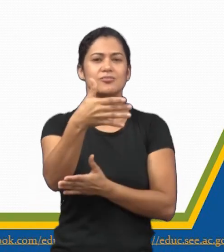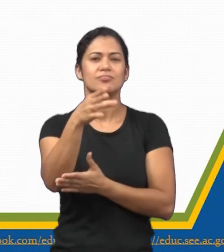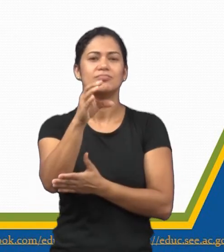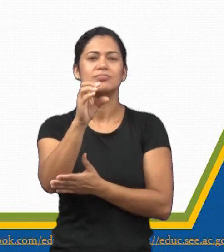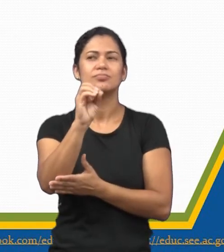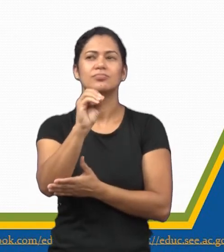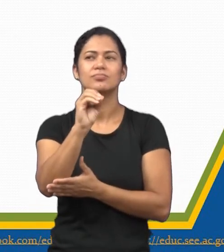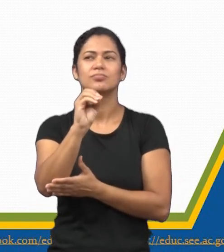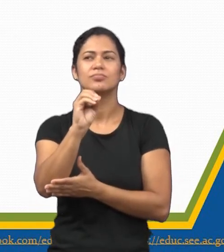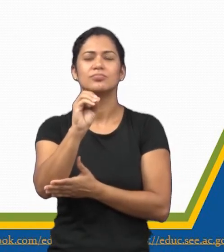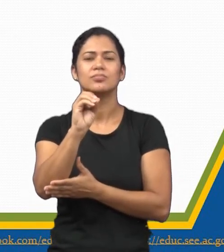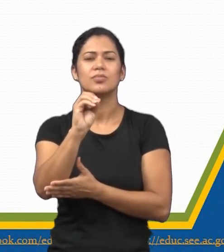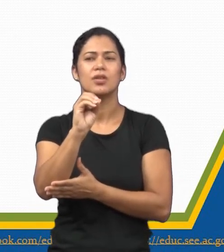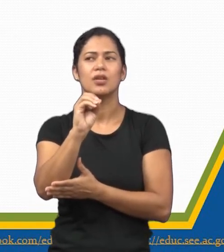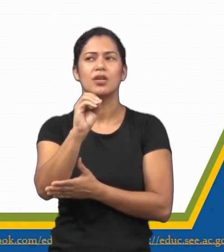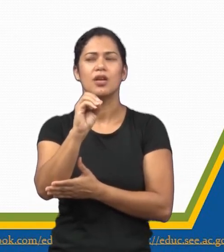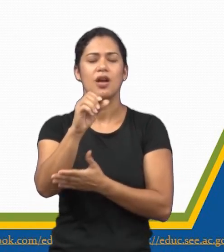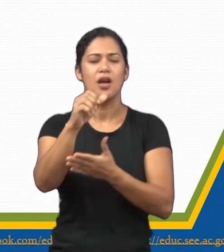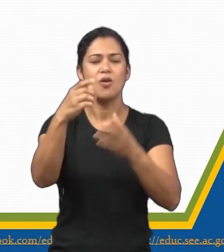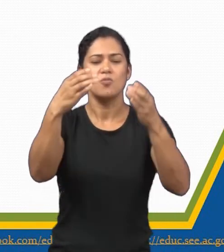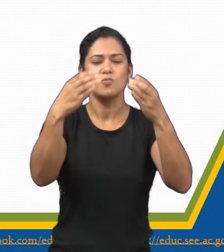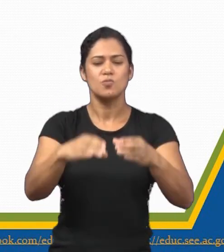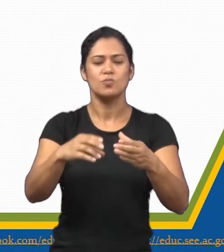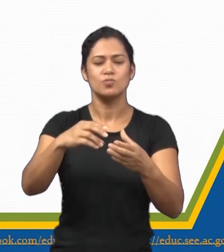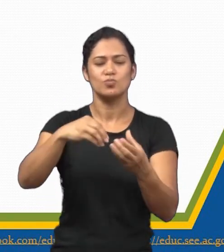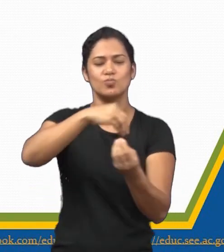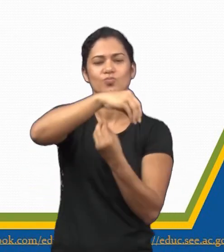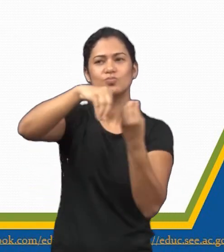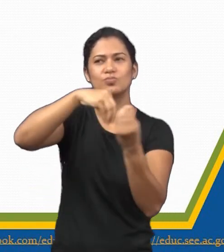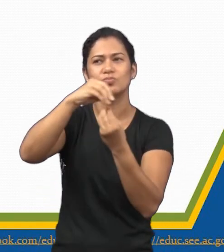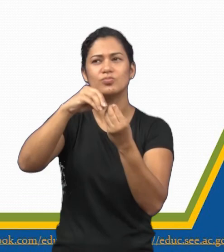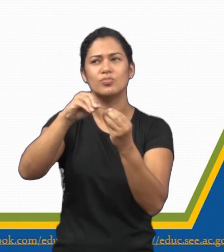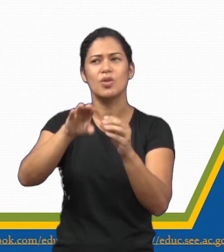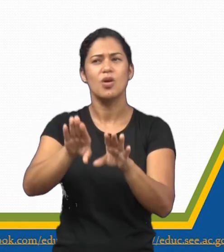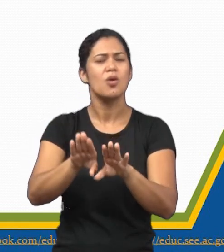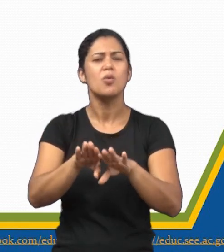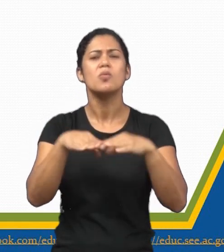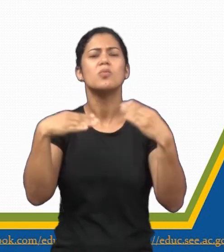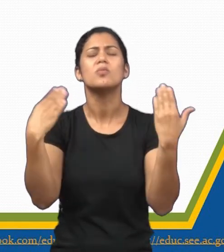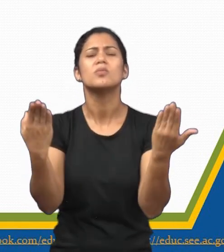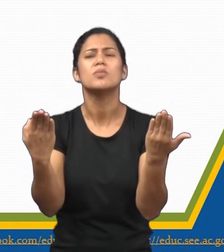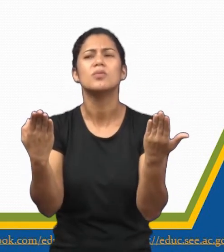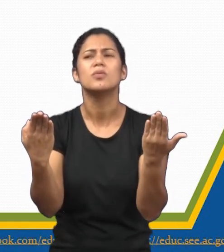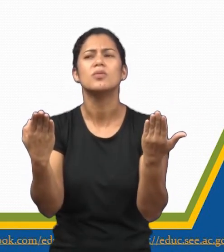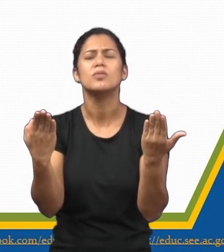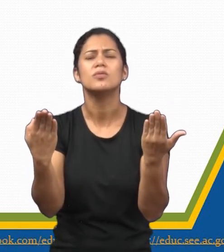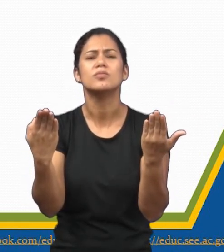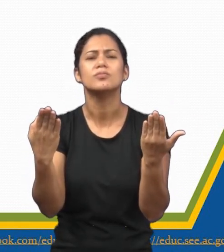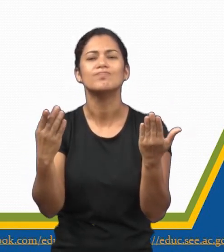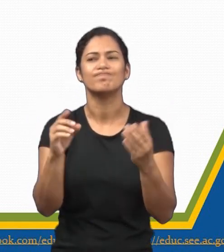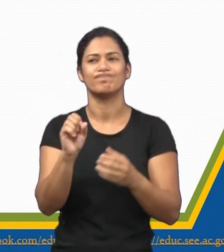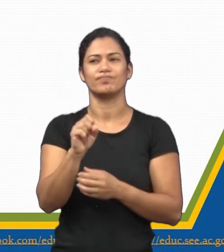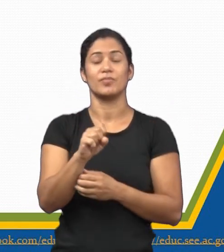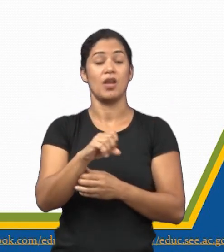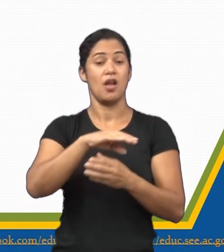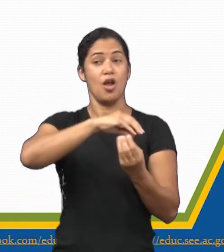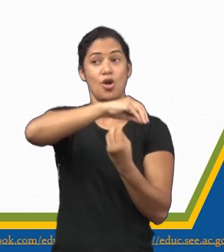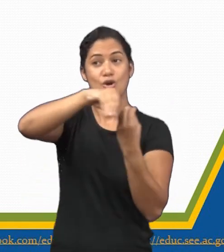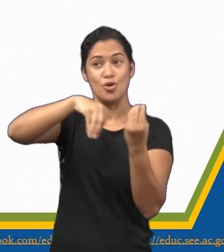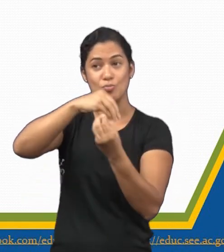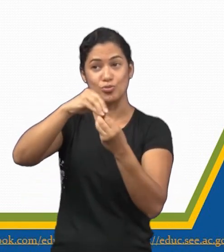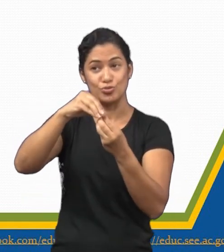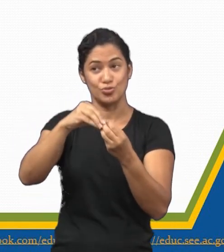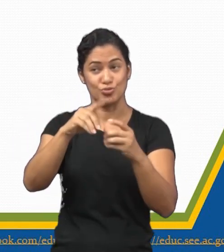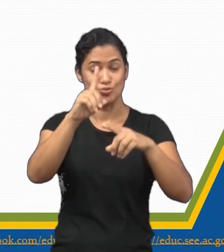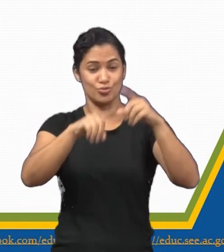bairro misto? O bairro misto, para finalizar aqui uma parte, é uma mistura dos elementos dos outros